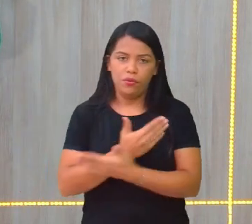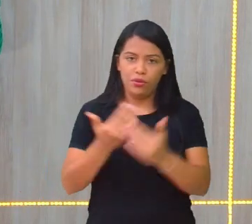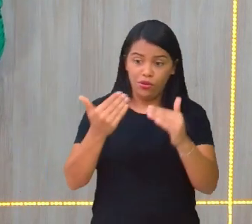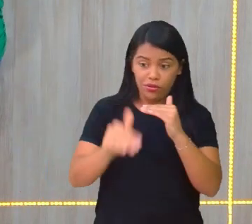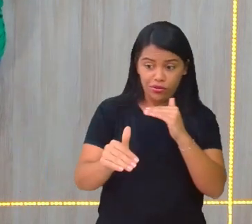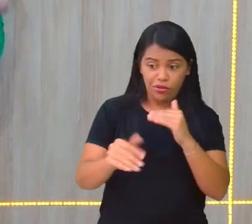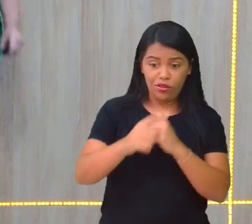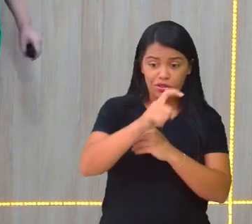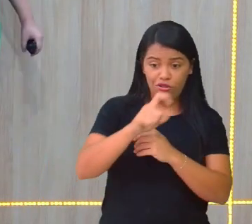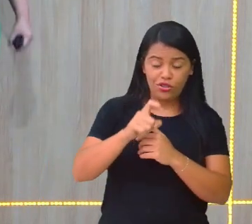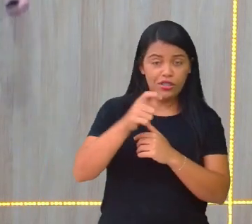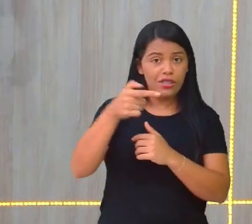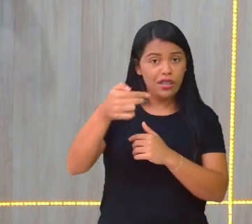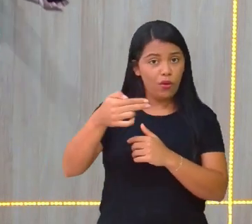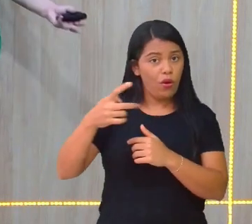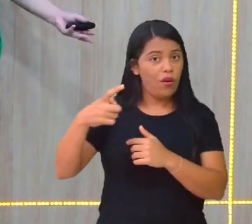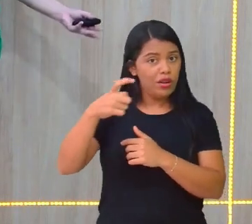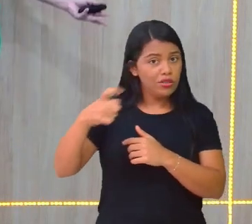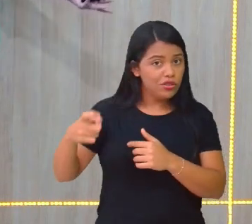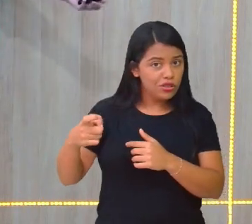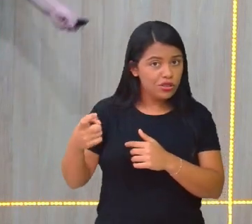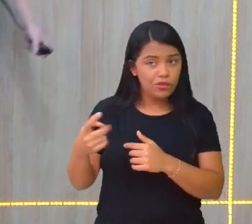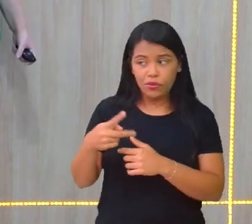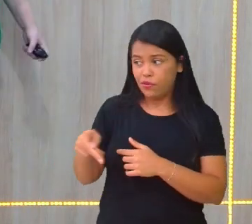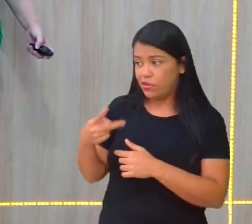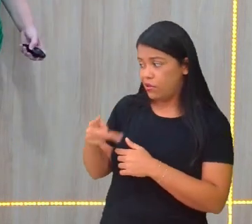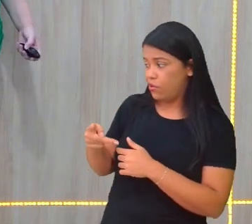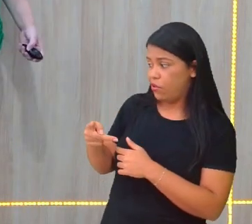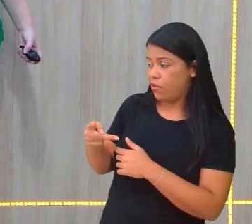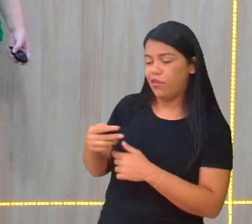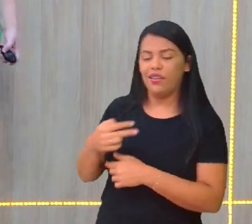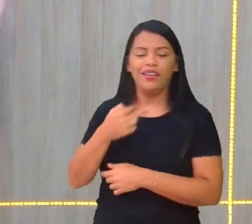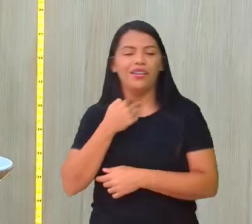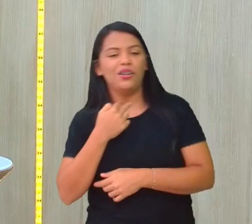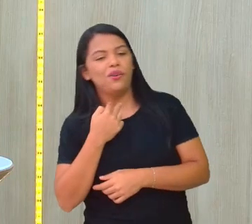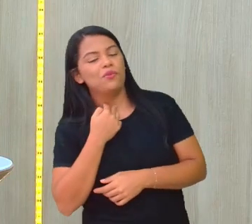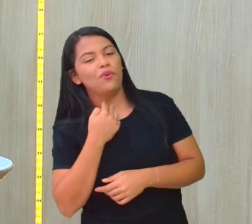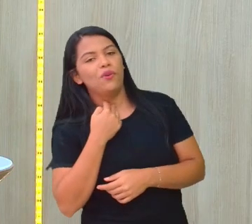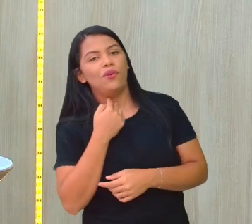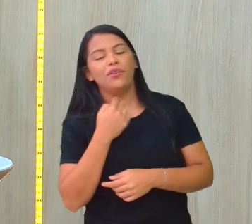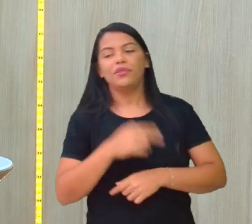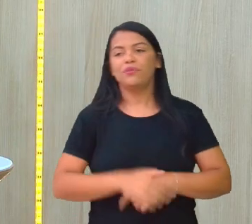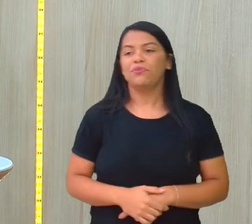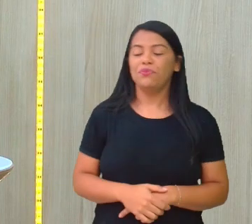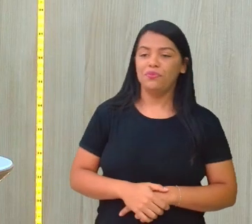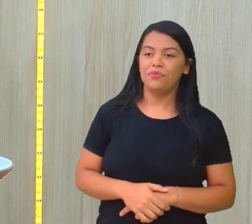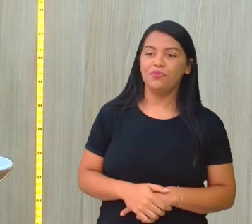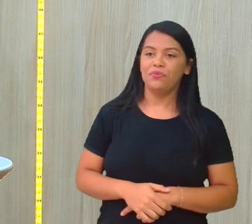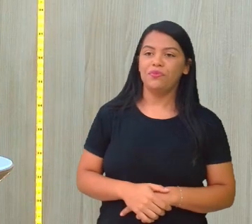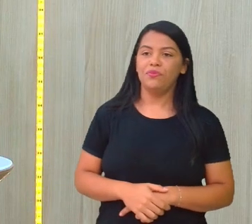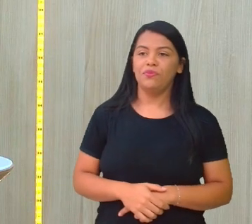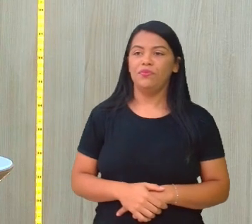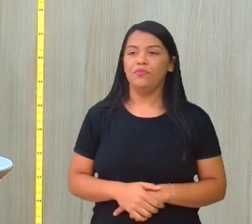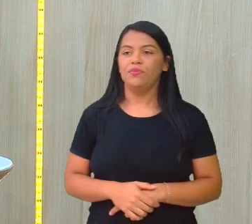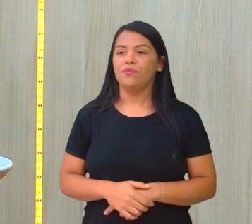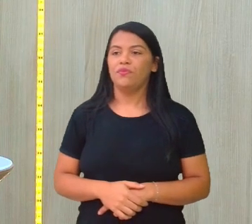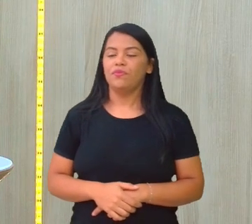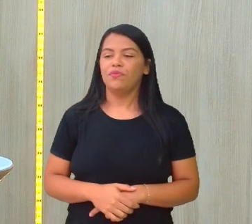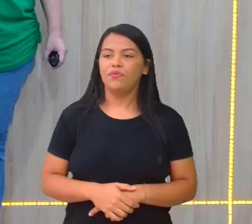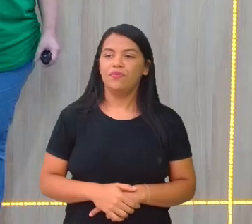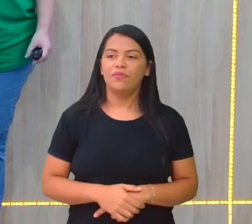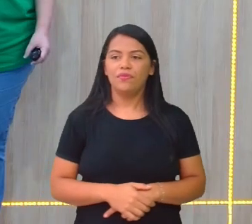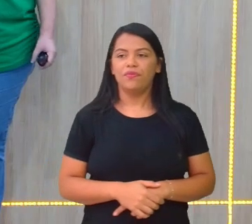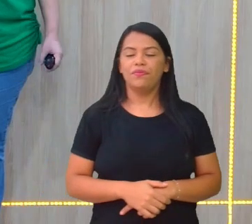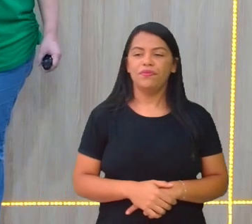discorda que x é igual a x, professora Marta? Não pode. Pois é, gente. E aqui eu